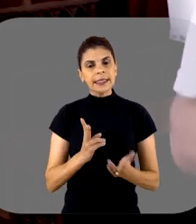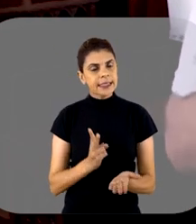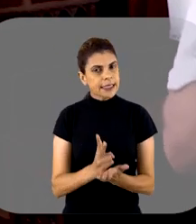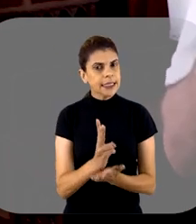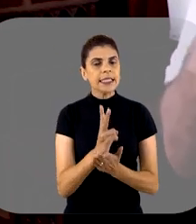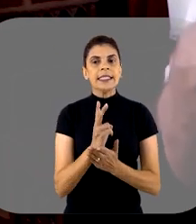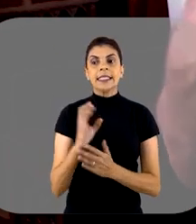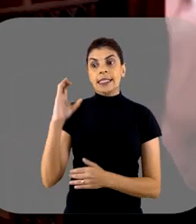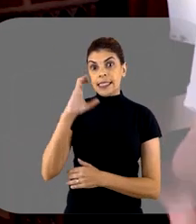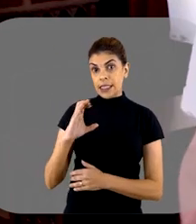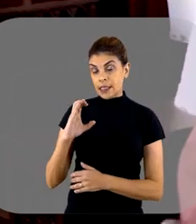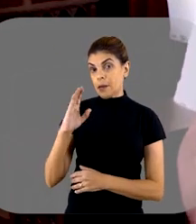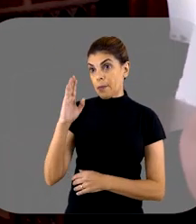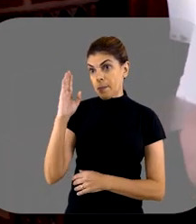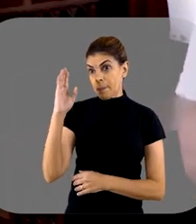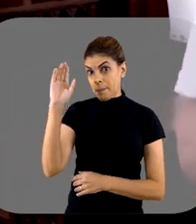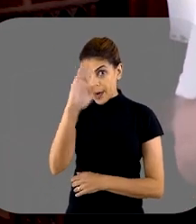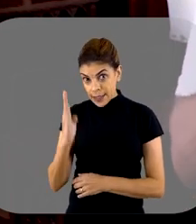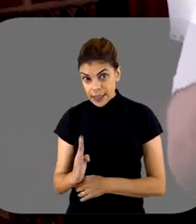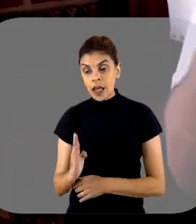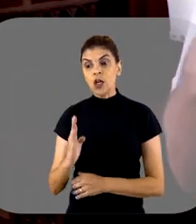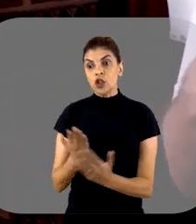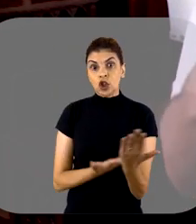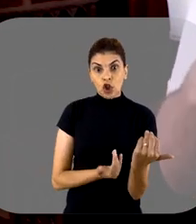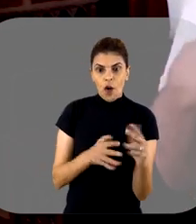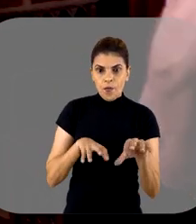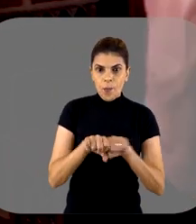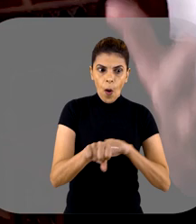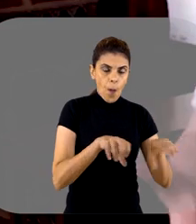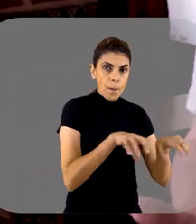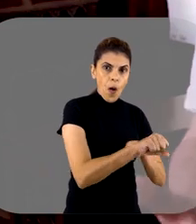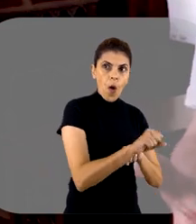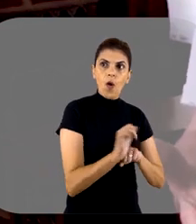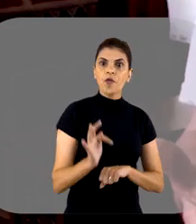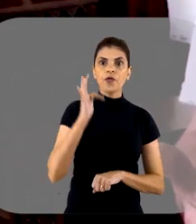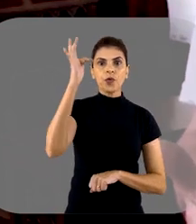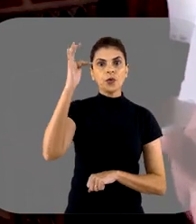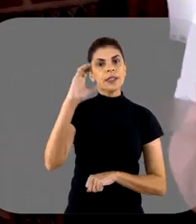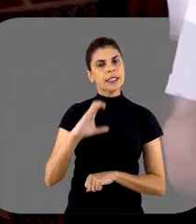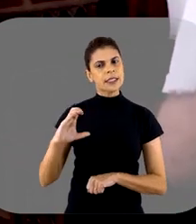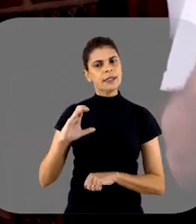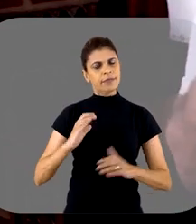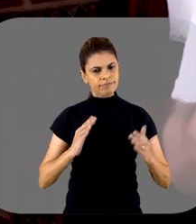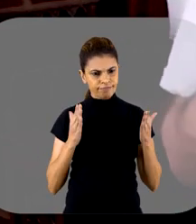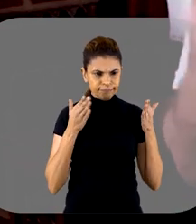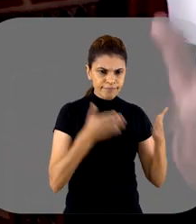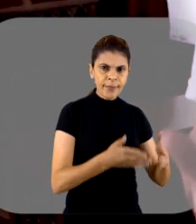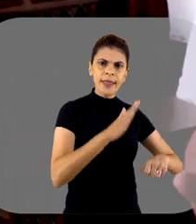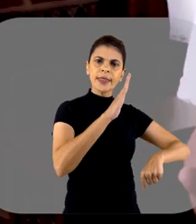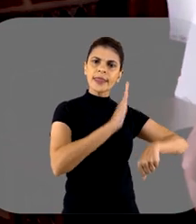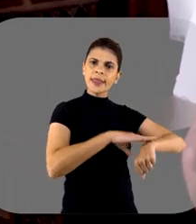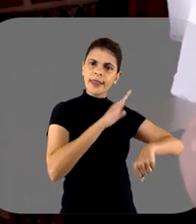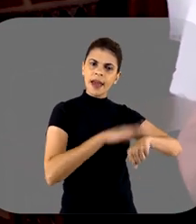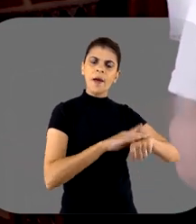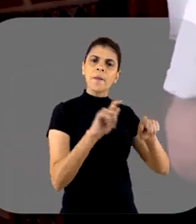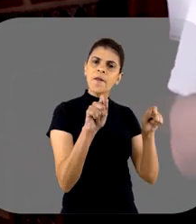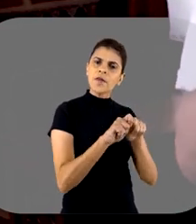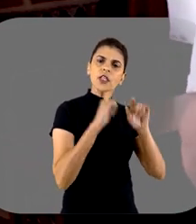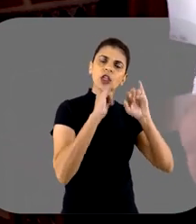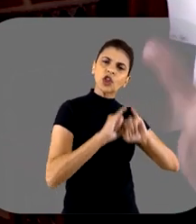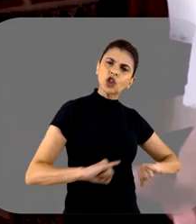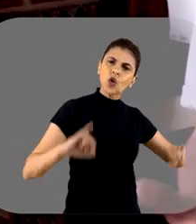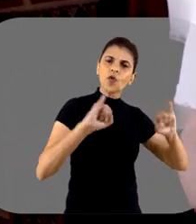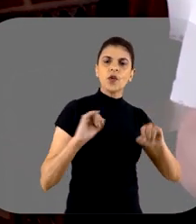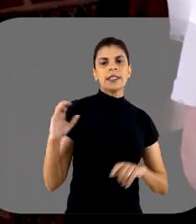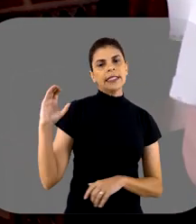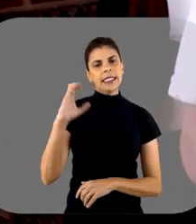brasileiros, os cientistas brasileiros, os jovens que estão se formando para serem cientistas, dediquem uma parte do seu tempo para poder